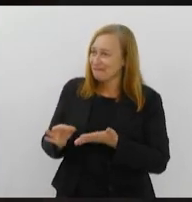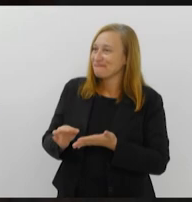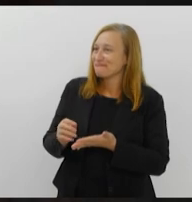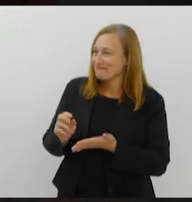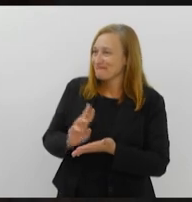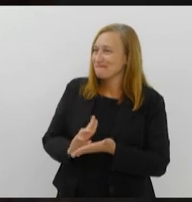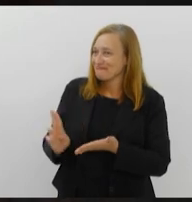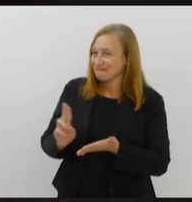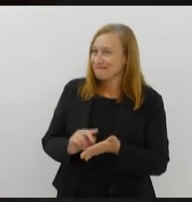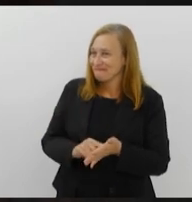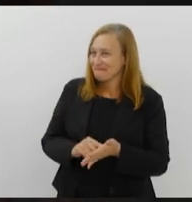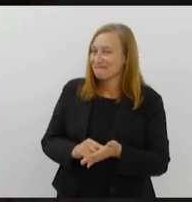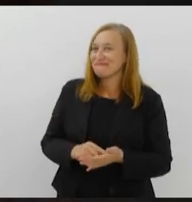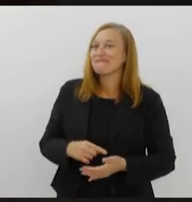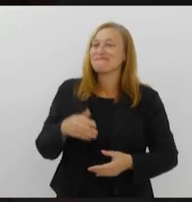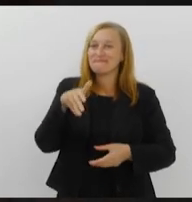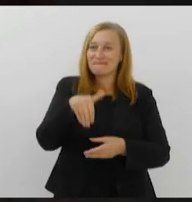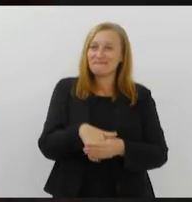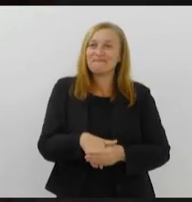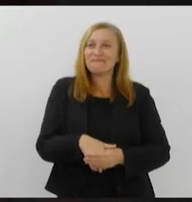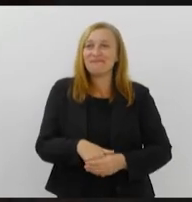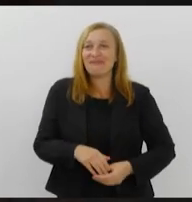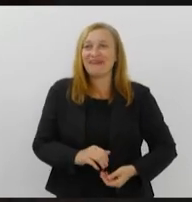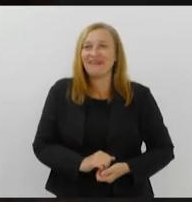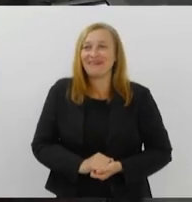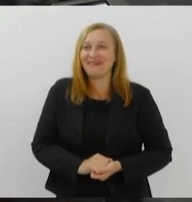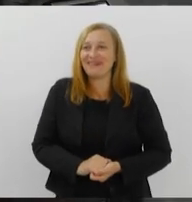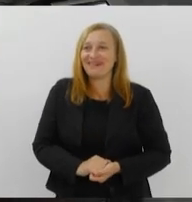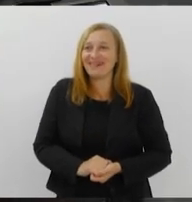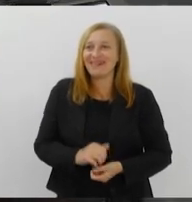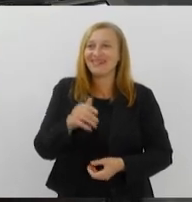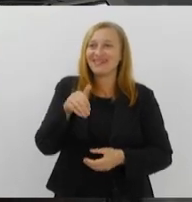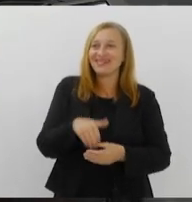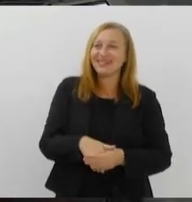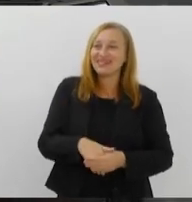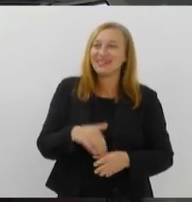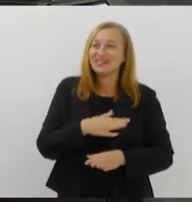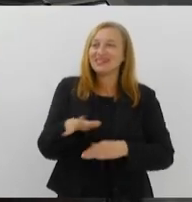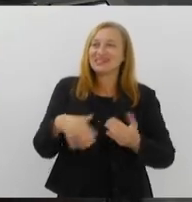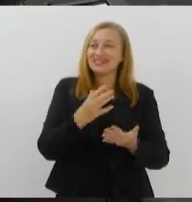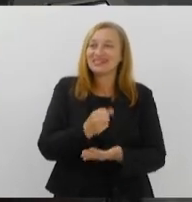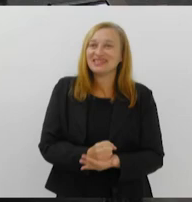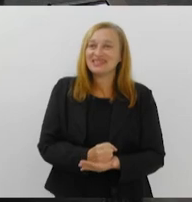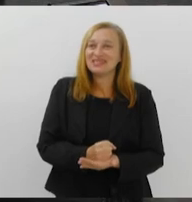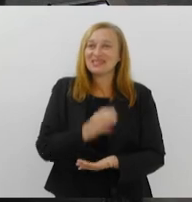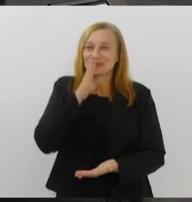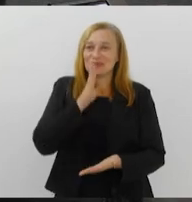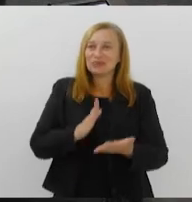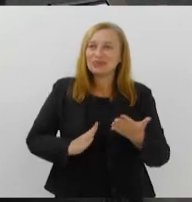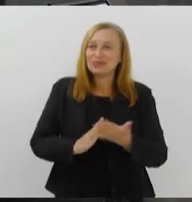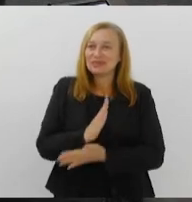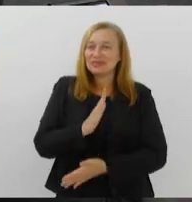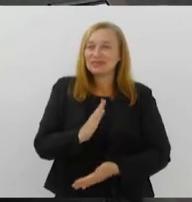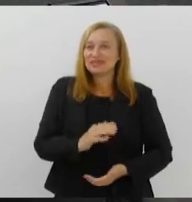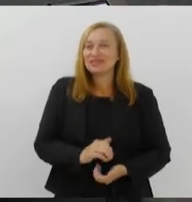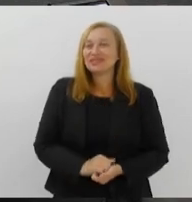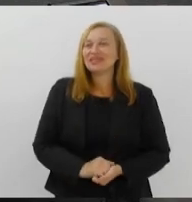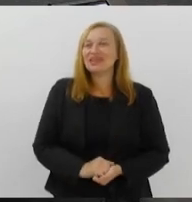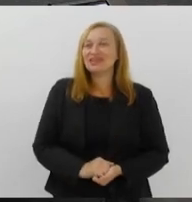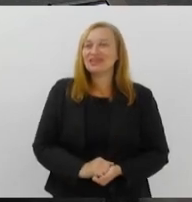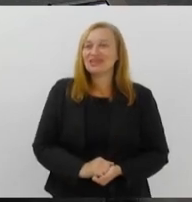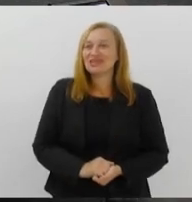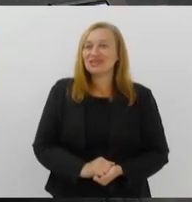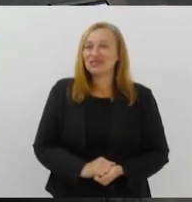está escrito. Em votação. Os senhores que aprovam, permaneçam como estão. Aprovado.